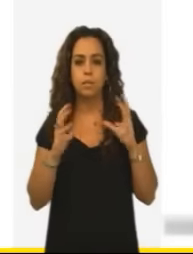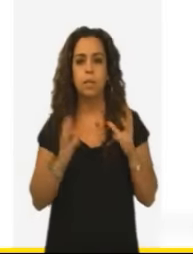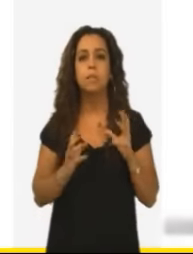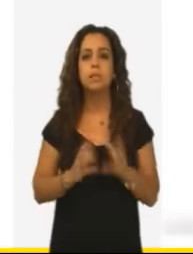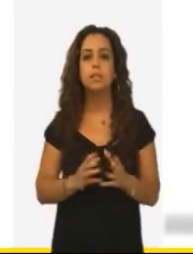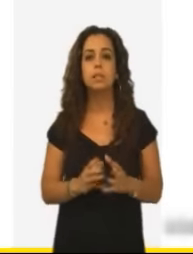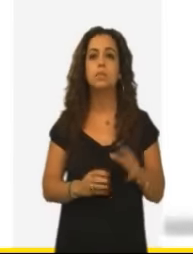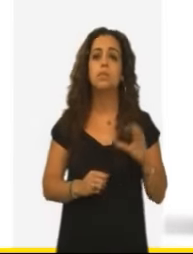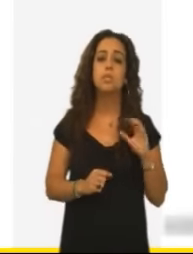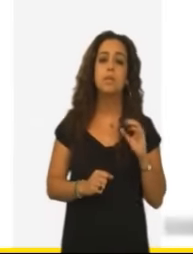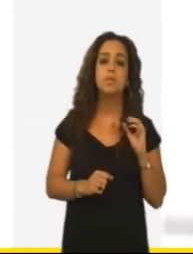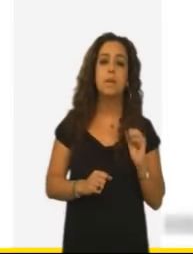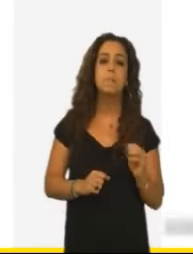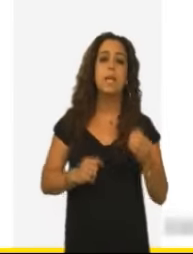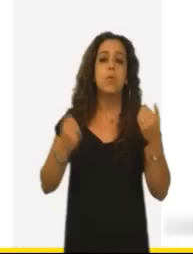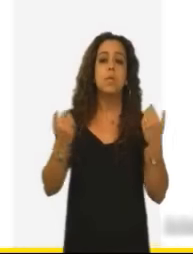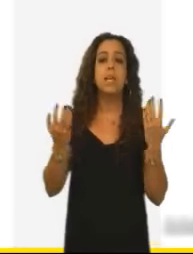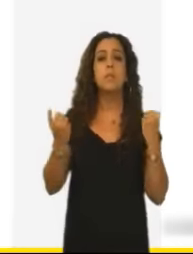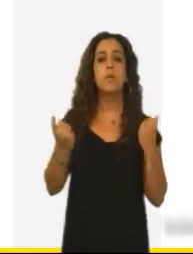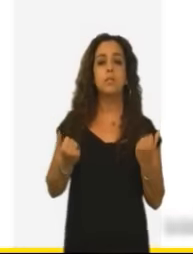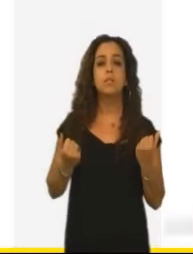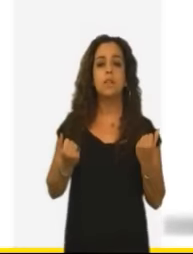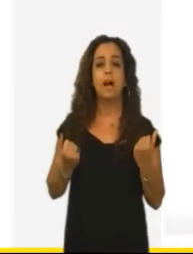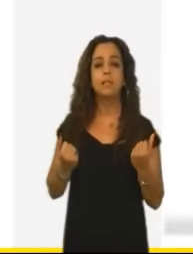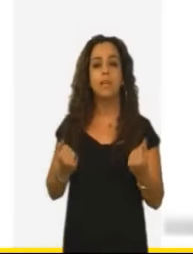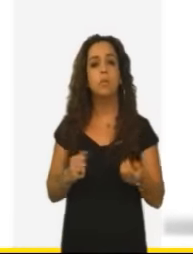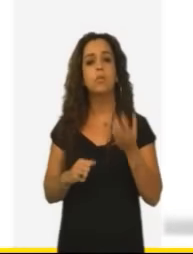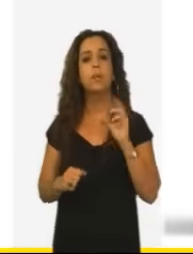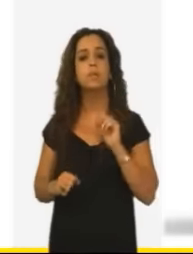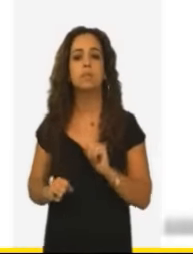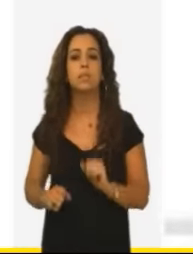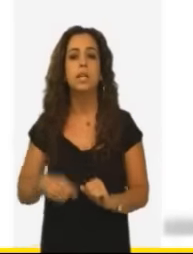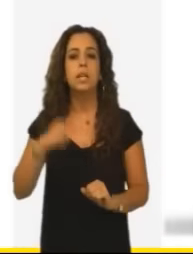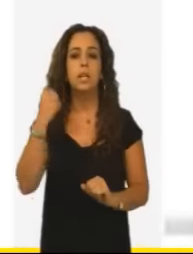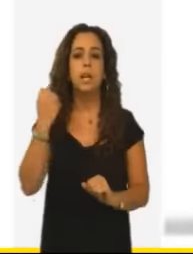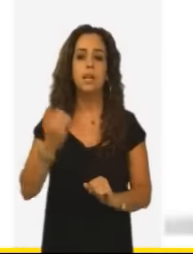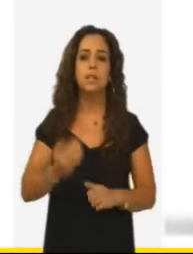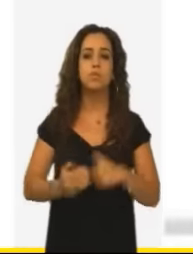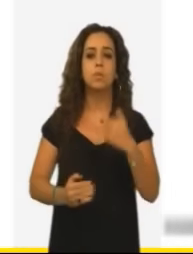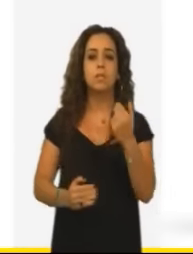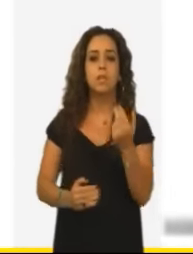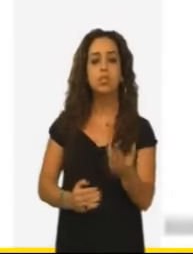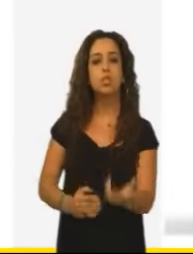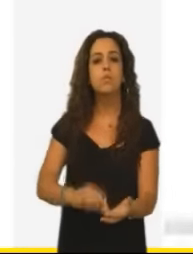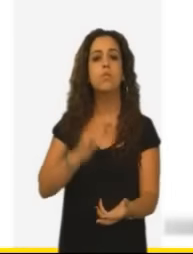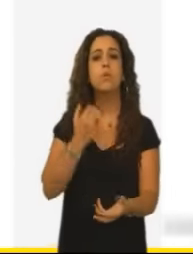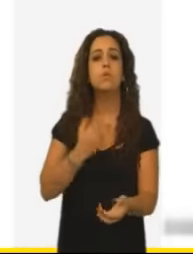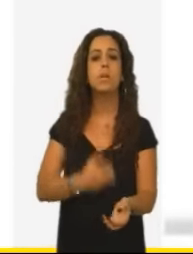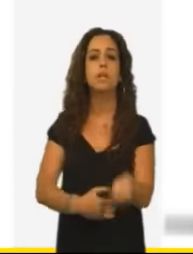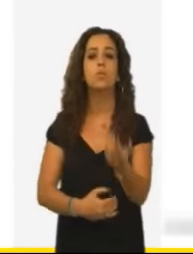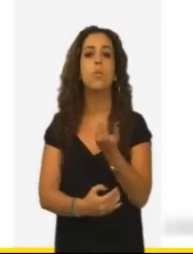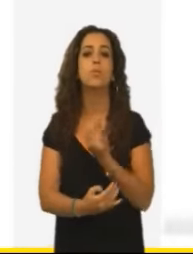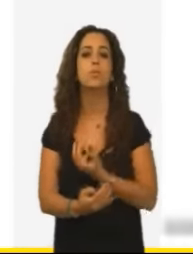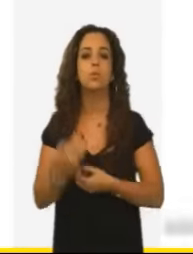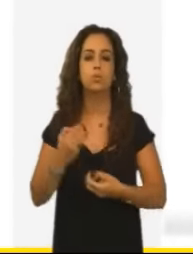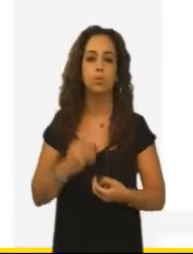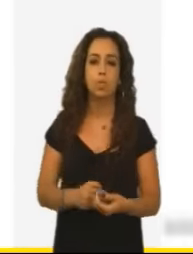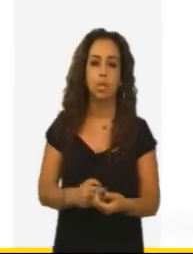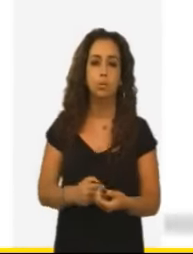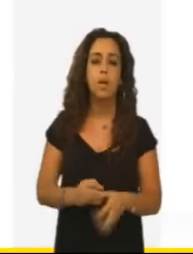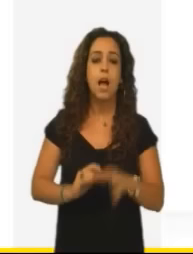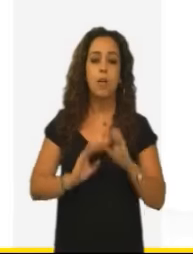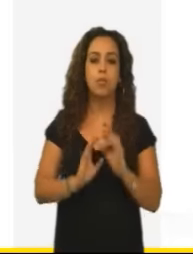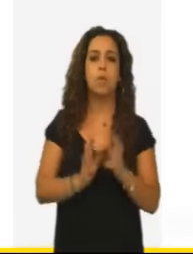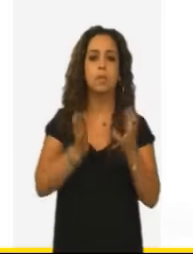de uma frase bem pequenininha, eu consigo ver o que é a morfossintaxe. É quando eu falo assim, esse substantivo foi usado como núcleo